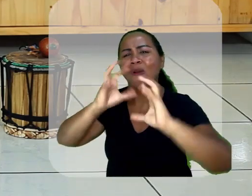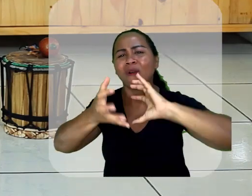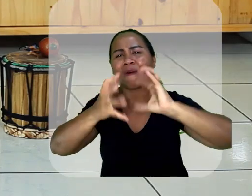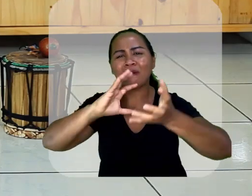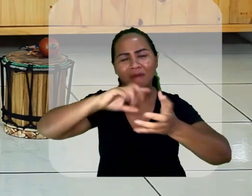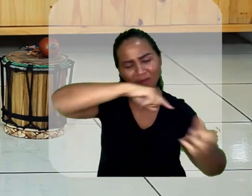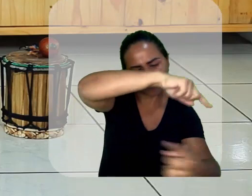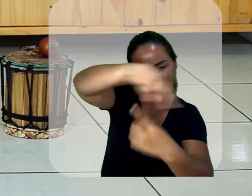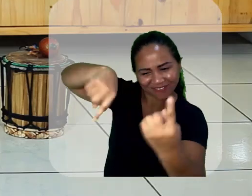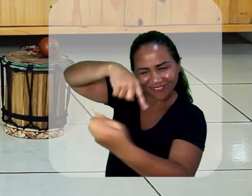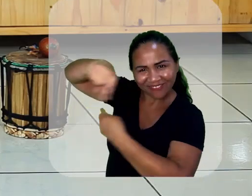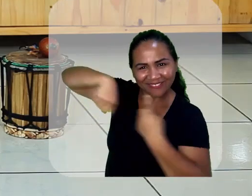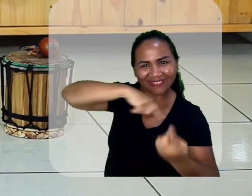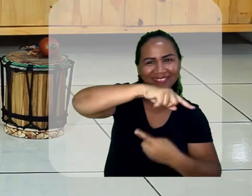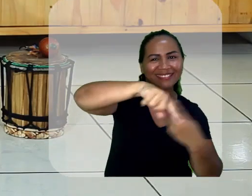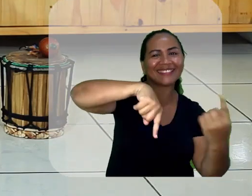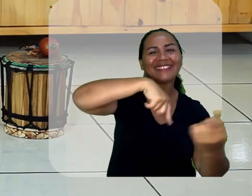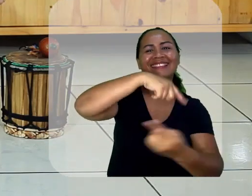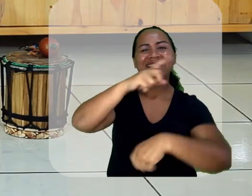do giramundo, tempo eterno a